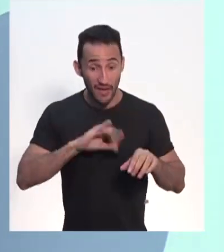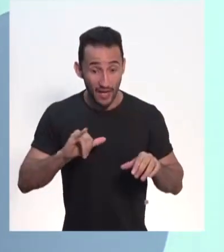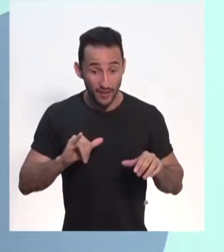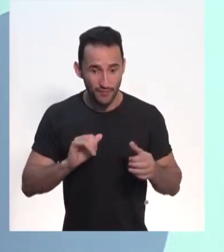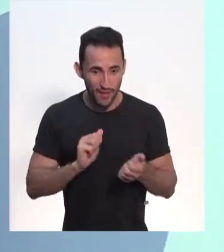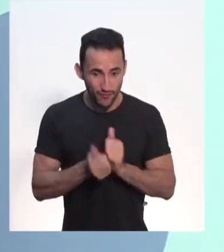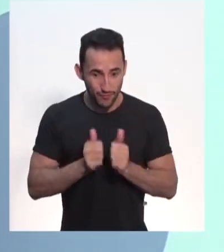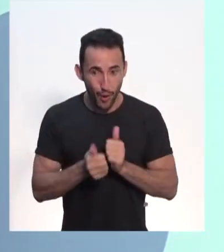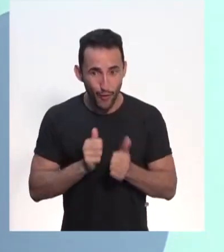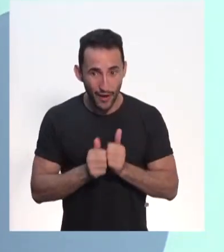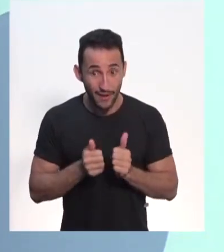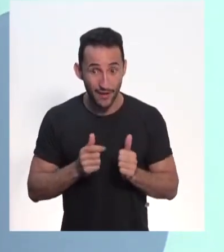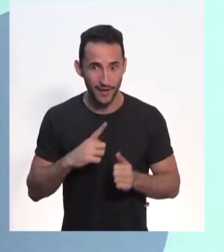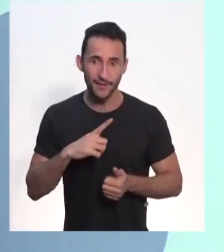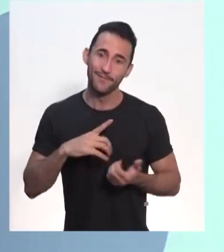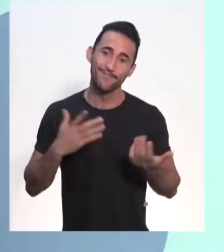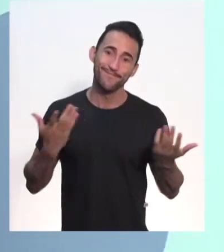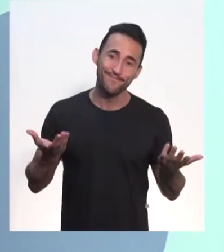tecnologia.